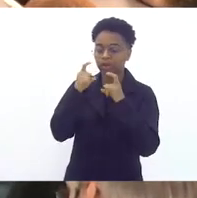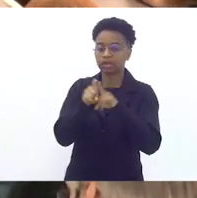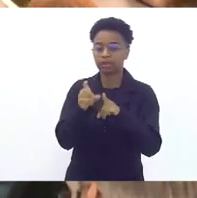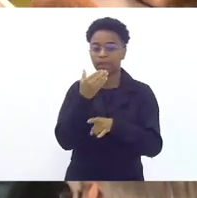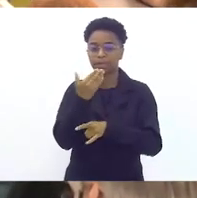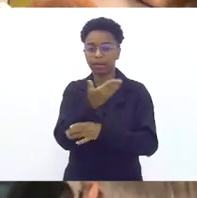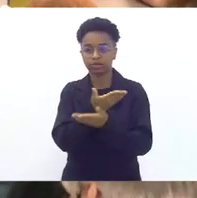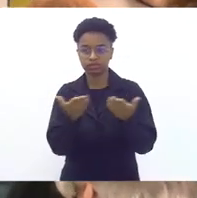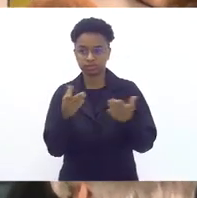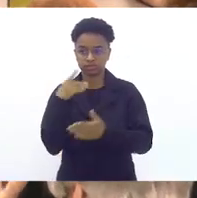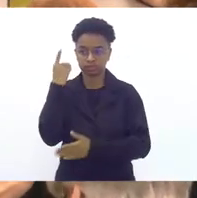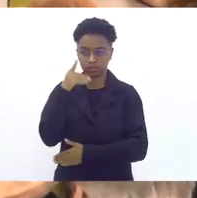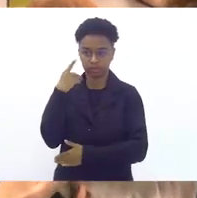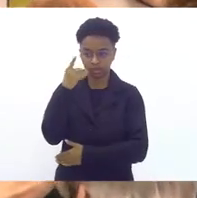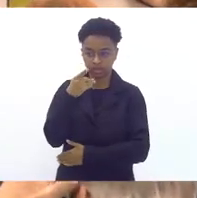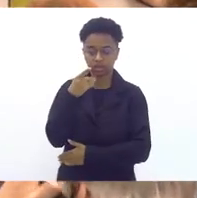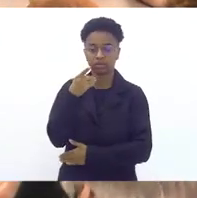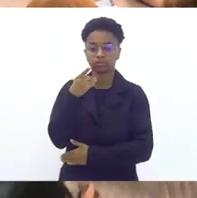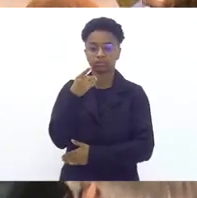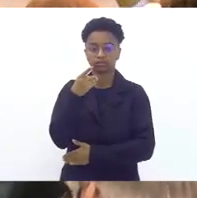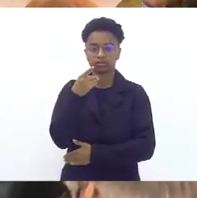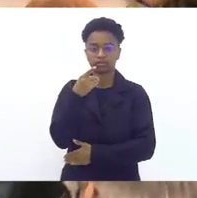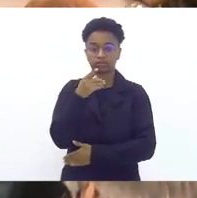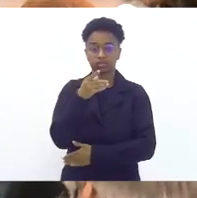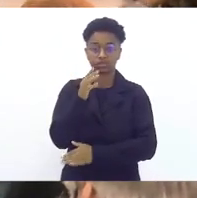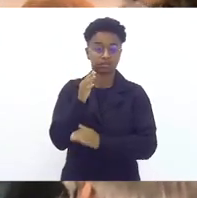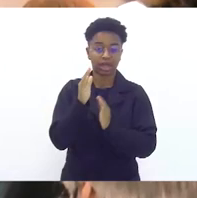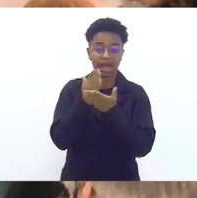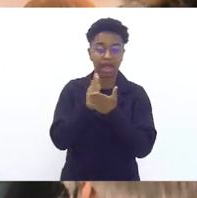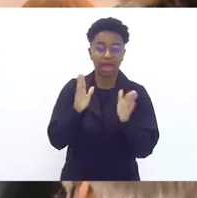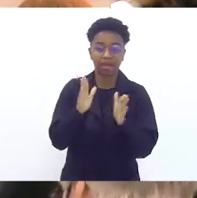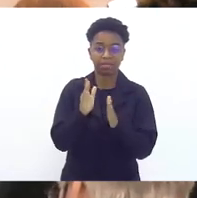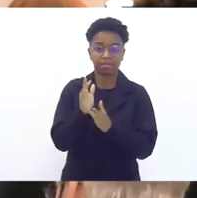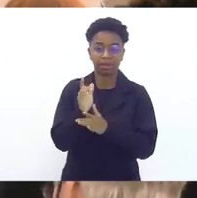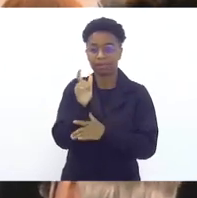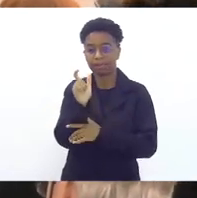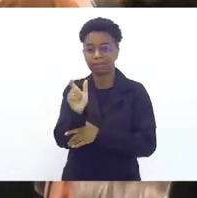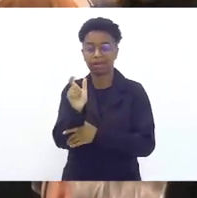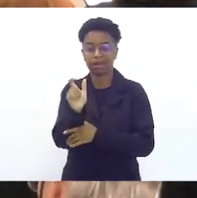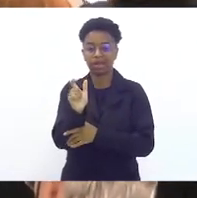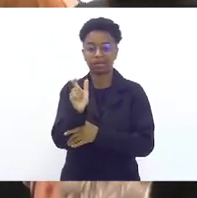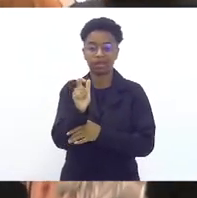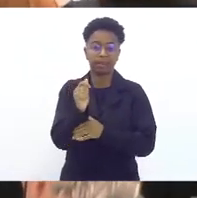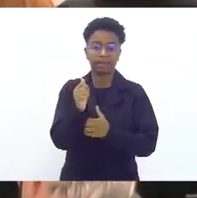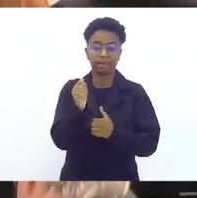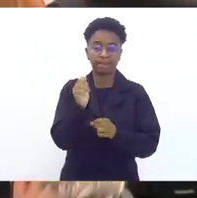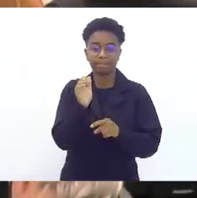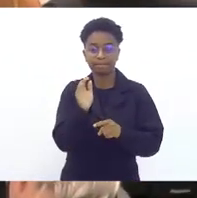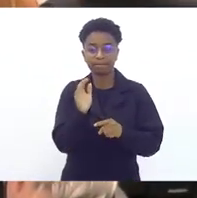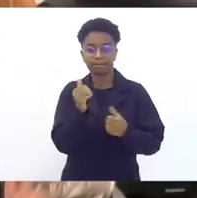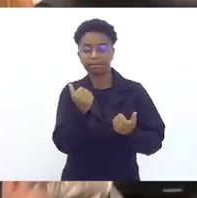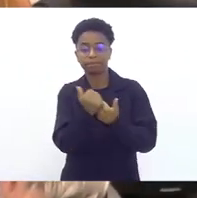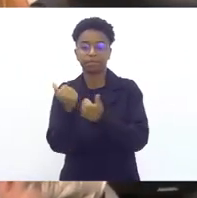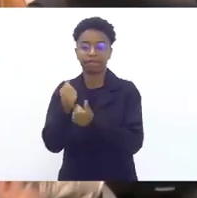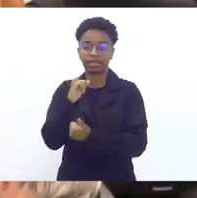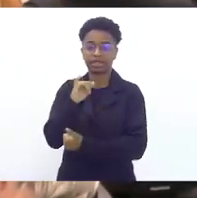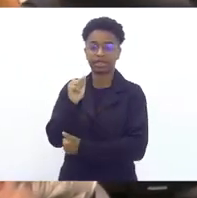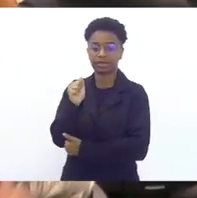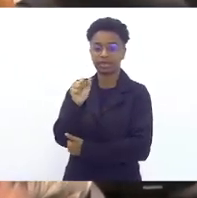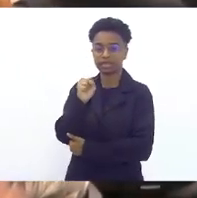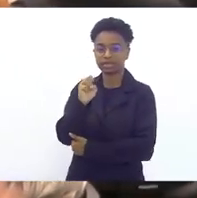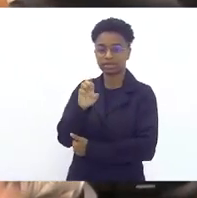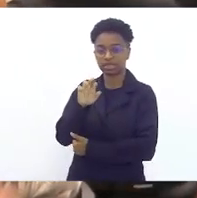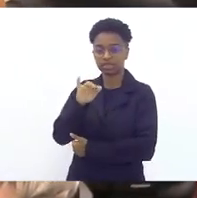senhores deputados que termine com esse termo de contribuição de IASERJ com Secretaria de Saúde.